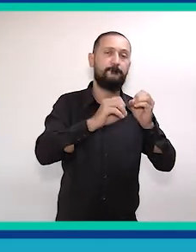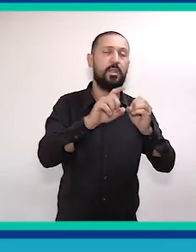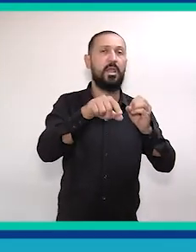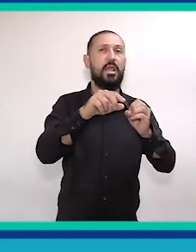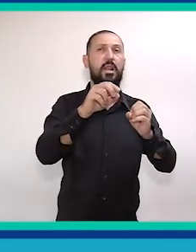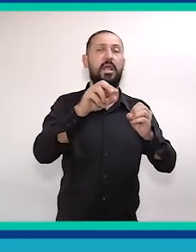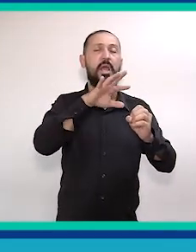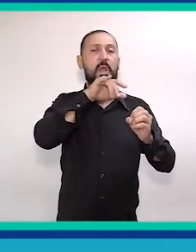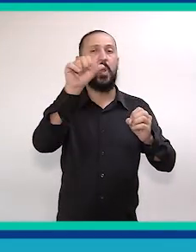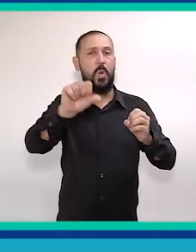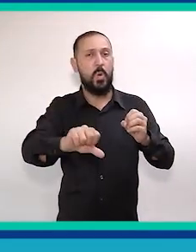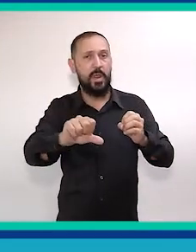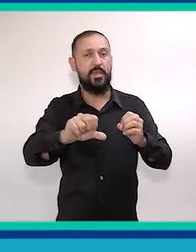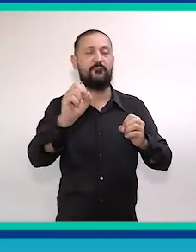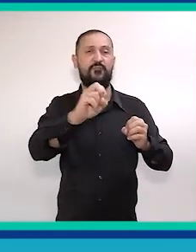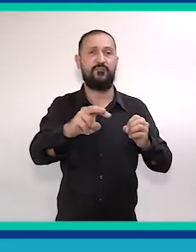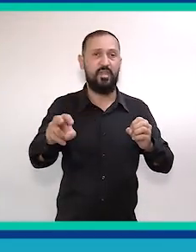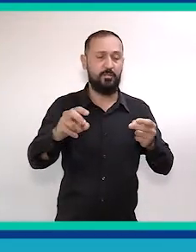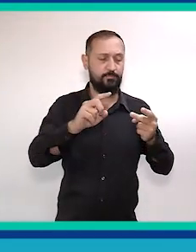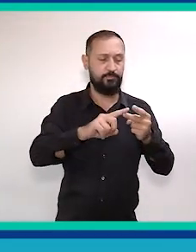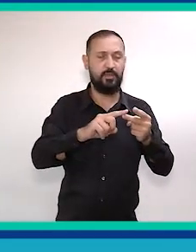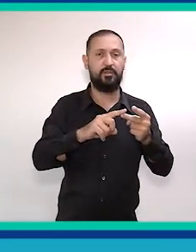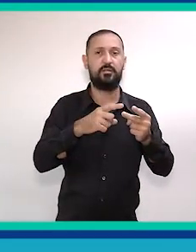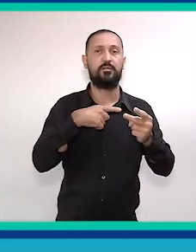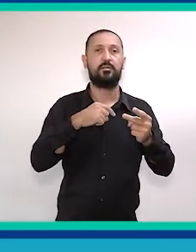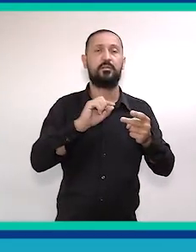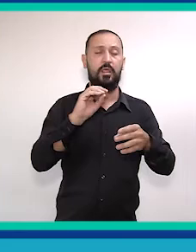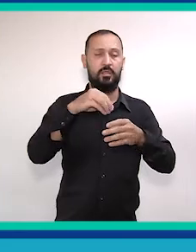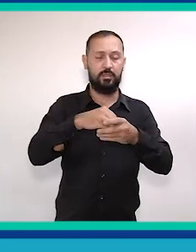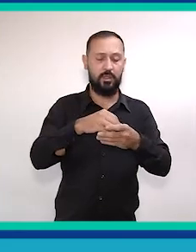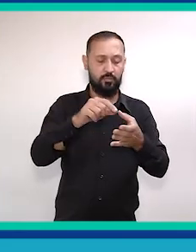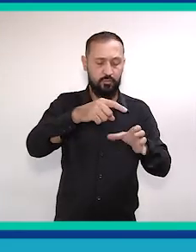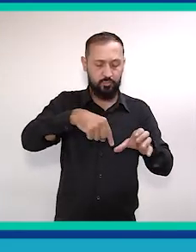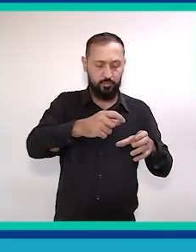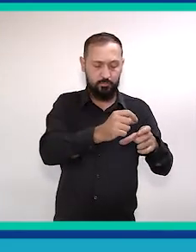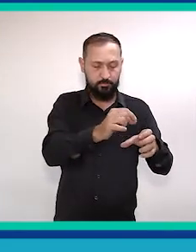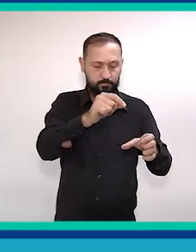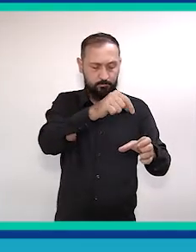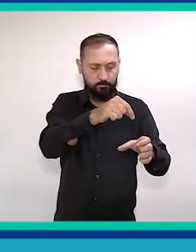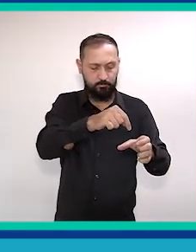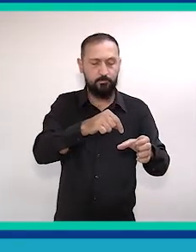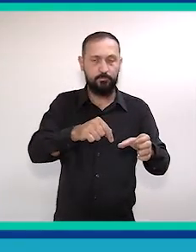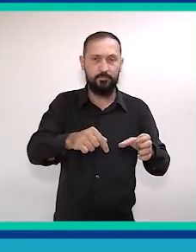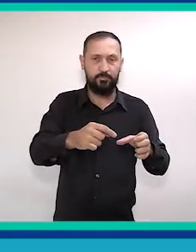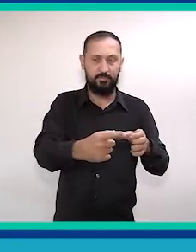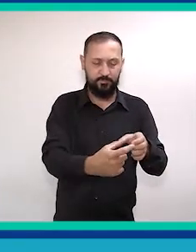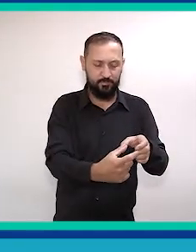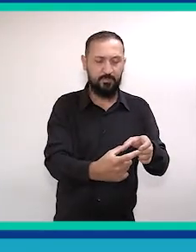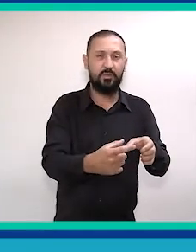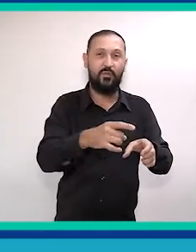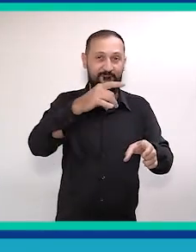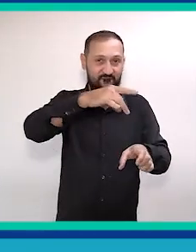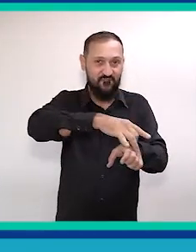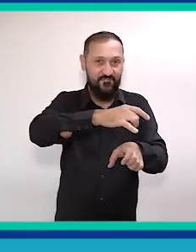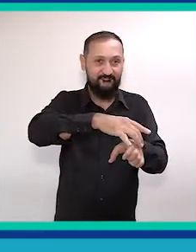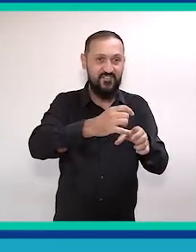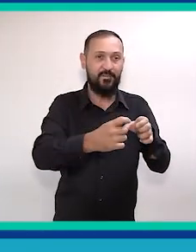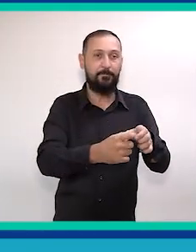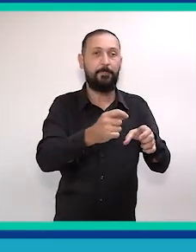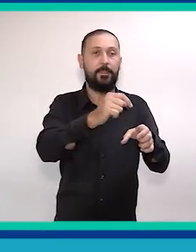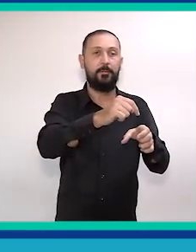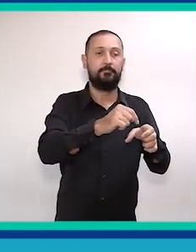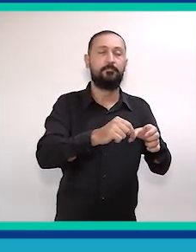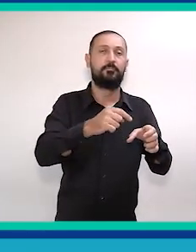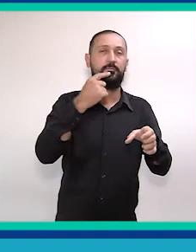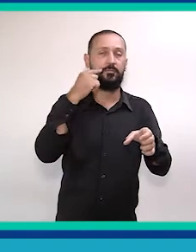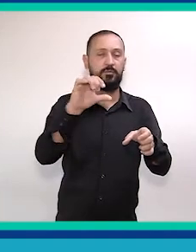se uma molécula é citotóxica, investiga se ela tem uma atividade in vitro, que é dentro dessas plaquinhas que eu comentei para vocês, tá? Então,